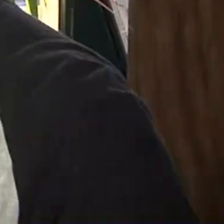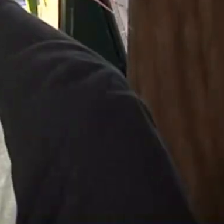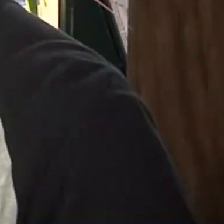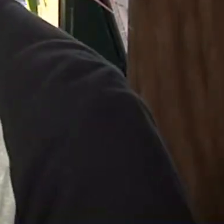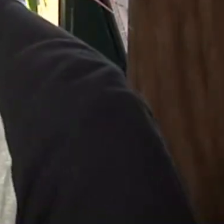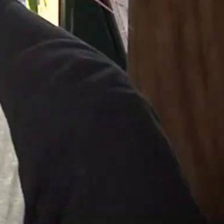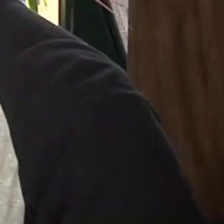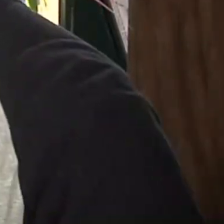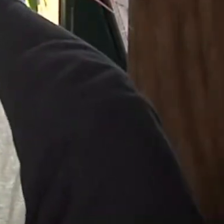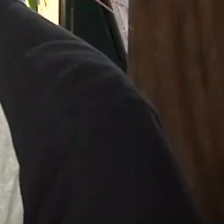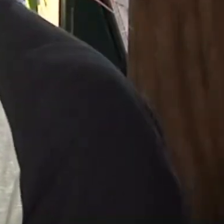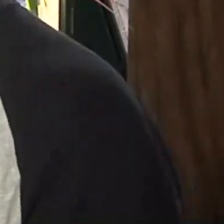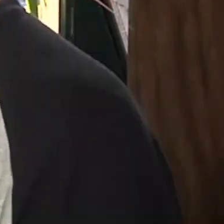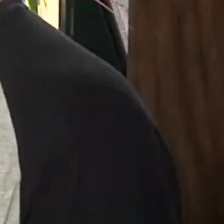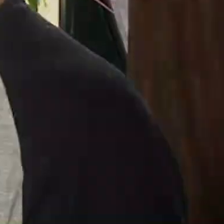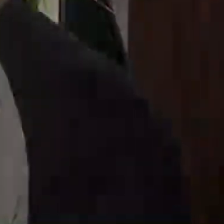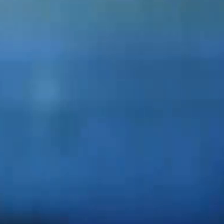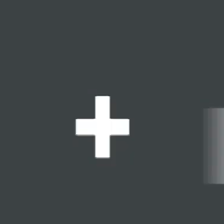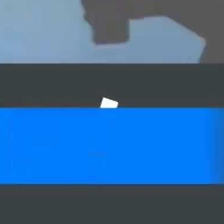filho, ele não é mais pai, nem é mais mãe.